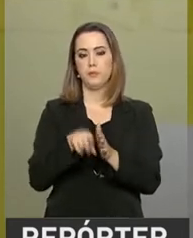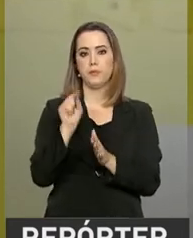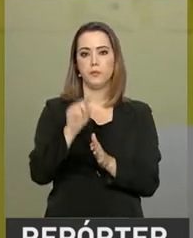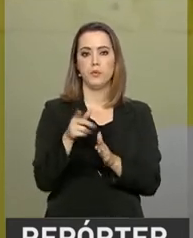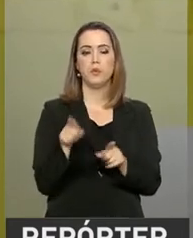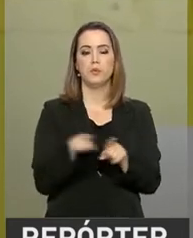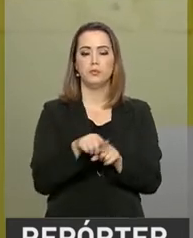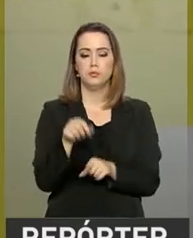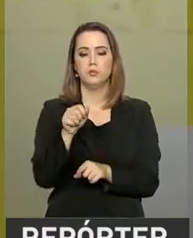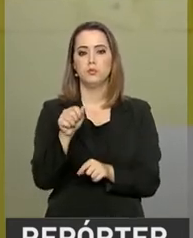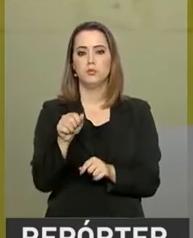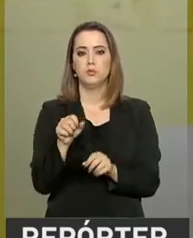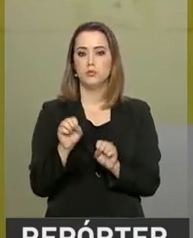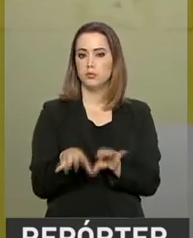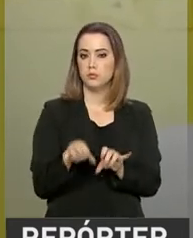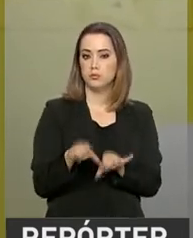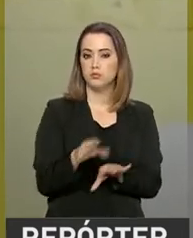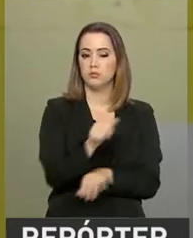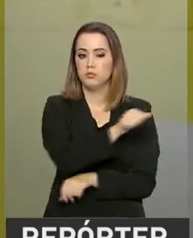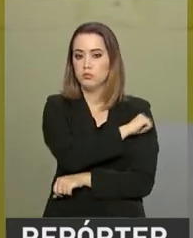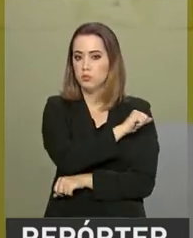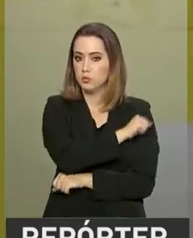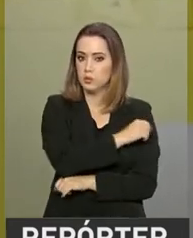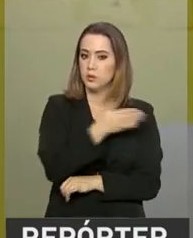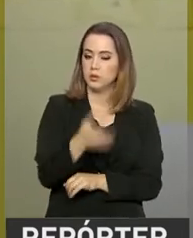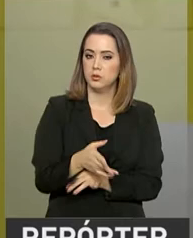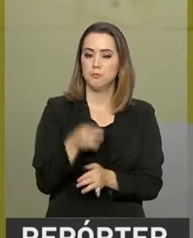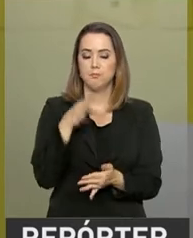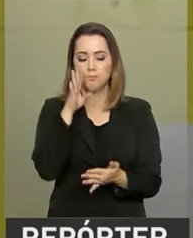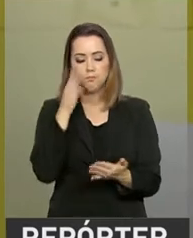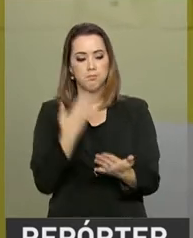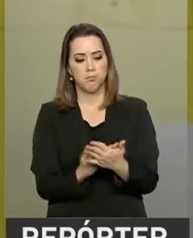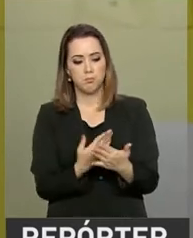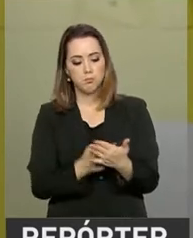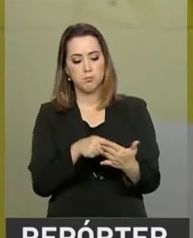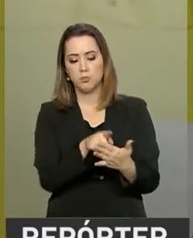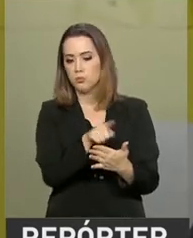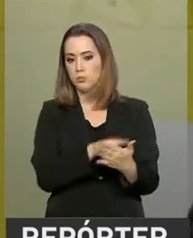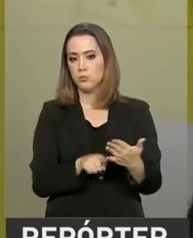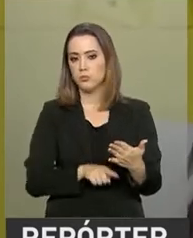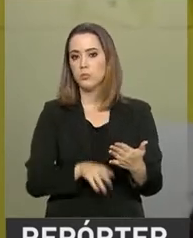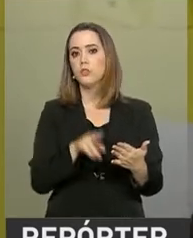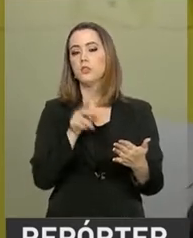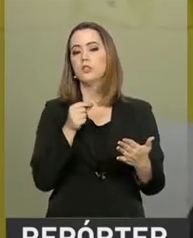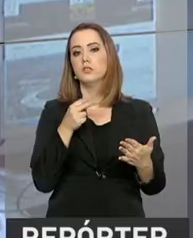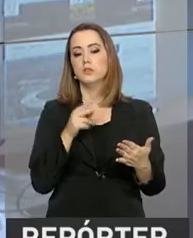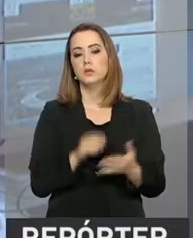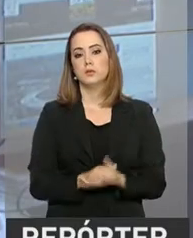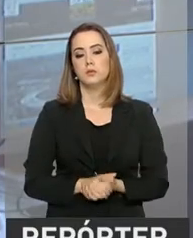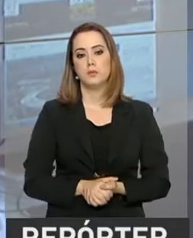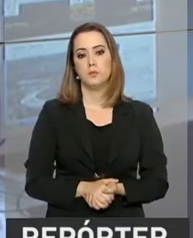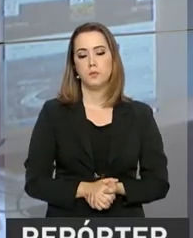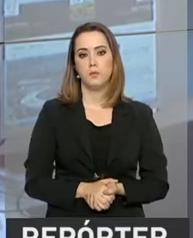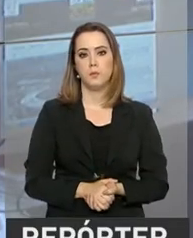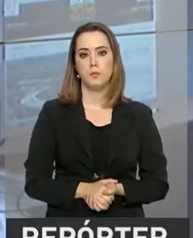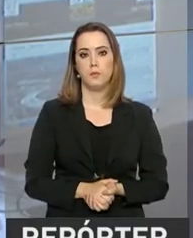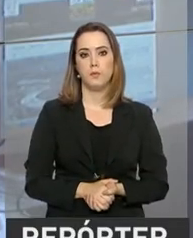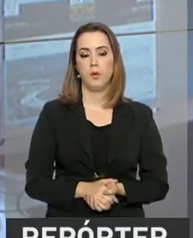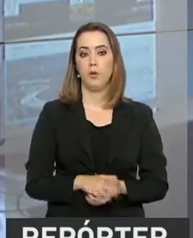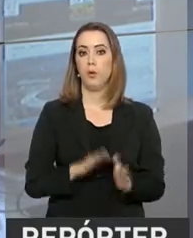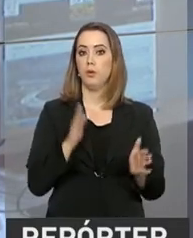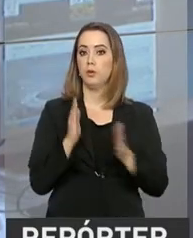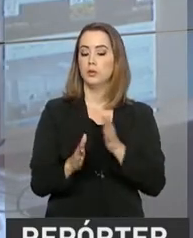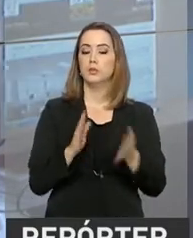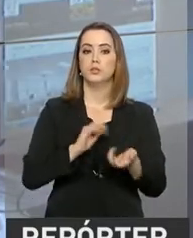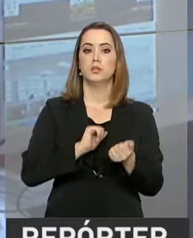estudantes é que vão se debruçar nas temáticas apresentadas as selecionadas neste jogo chamamento durante os jogos